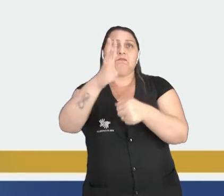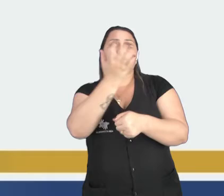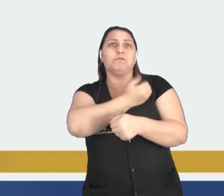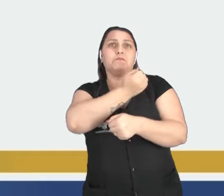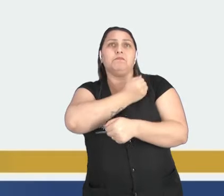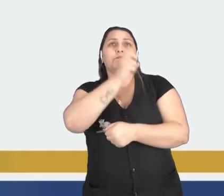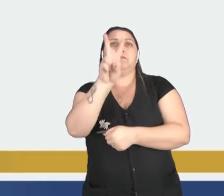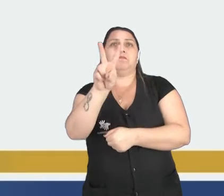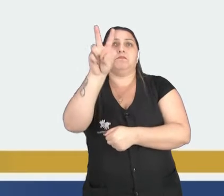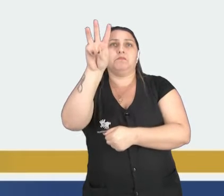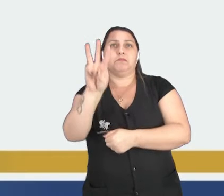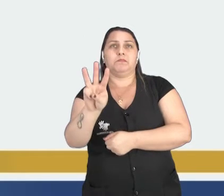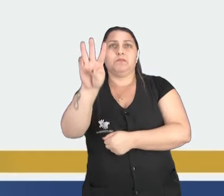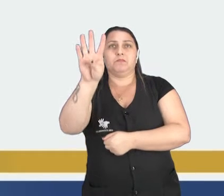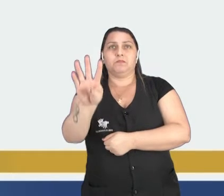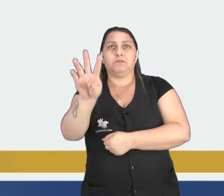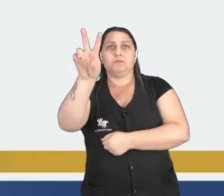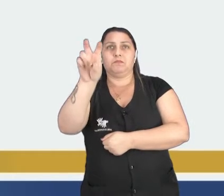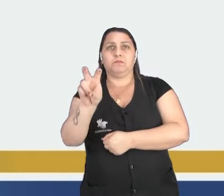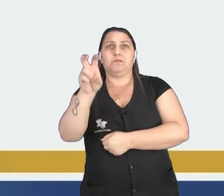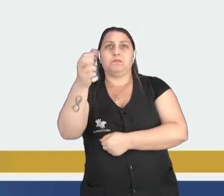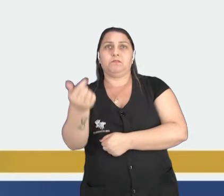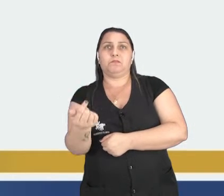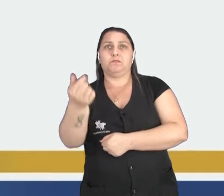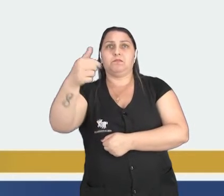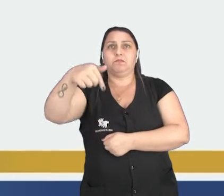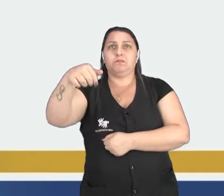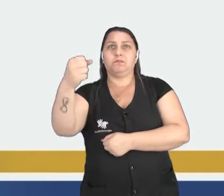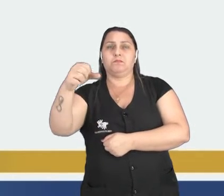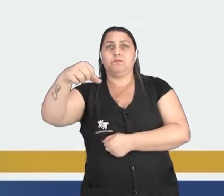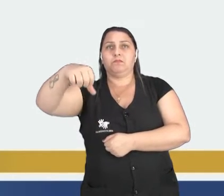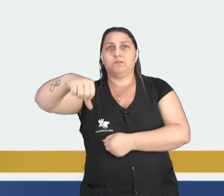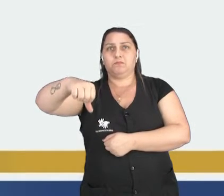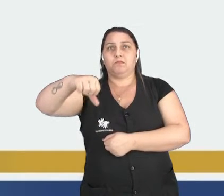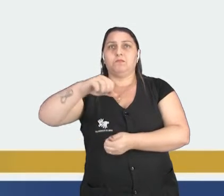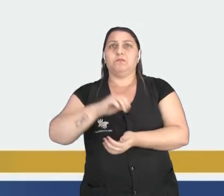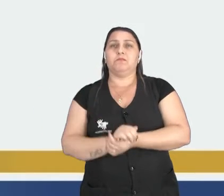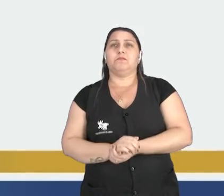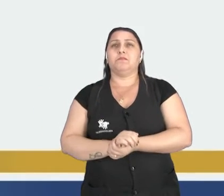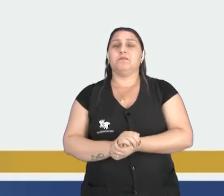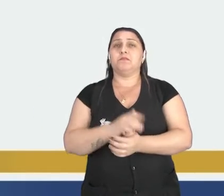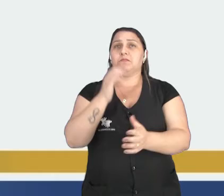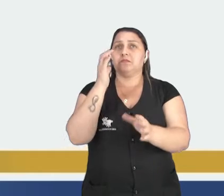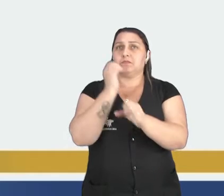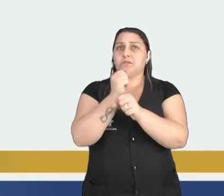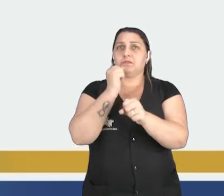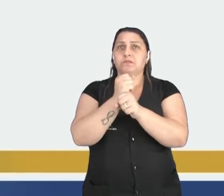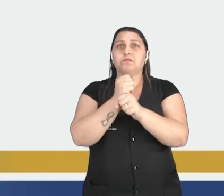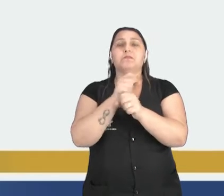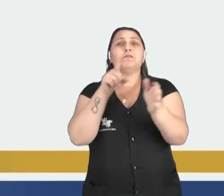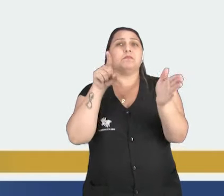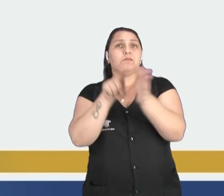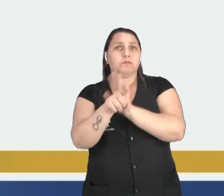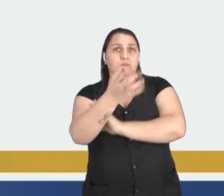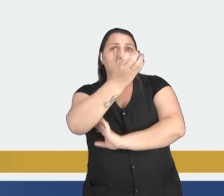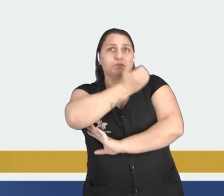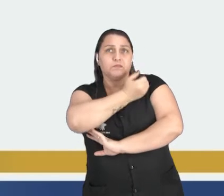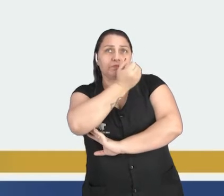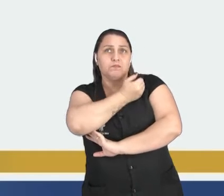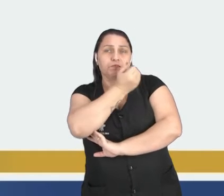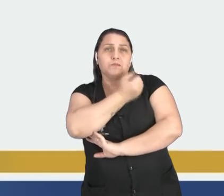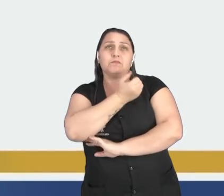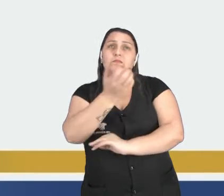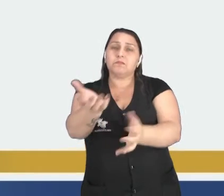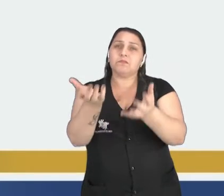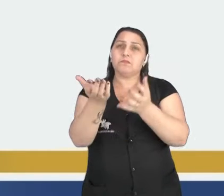usando seus algarismos 2, 3, 4, 5, 6, 7, 8 e 9? Desses números aqui, ó,